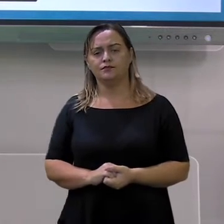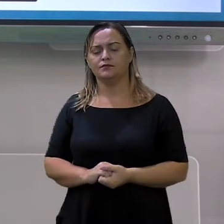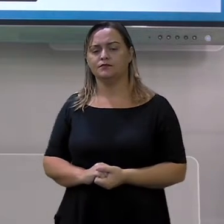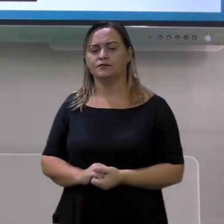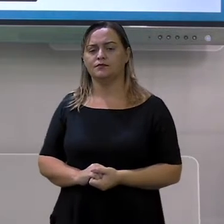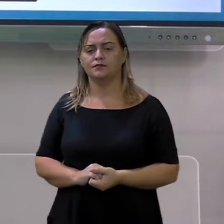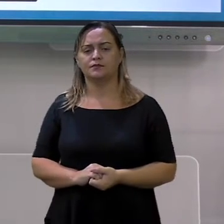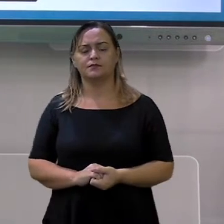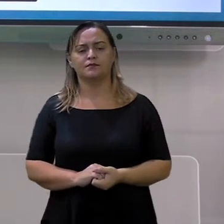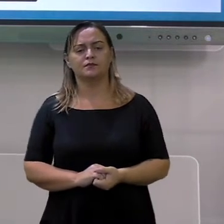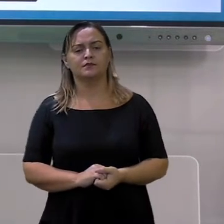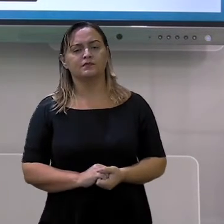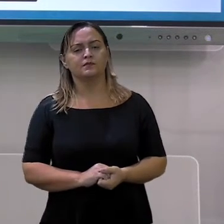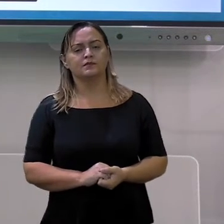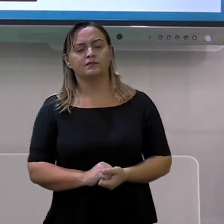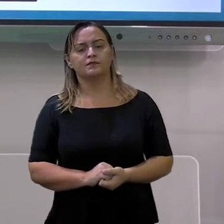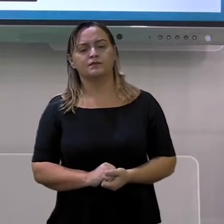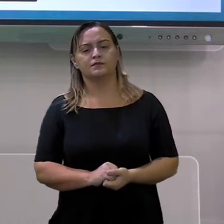Vamos ver aqui.